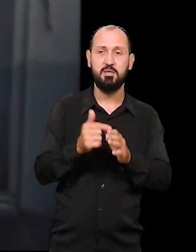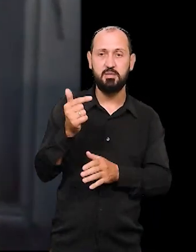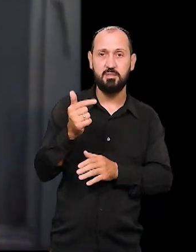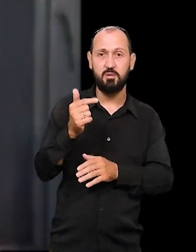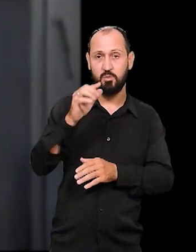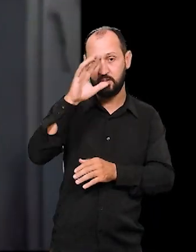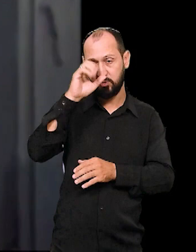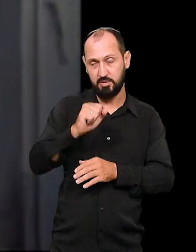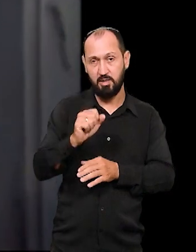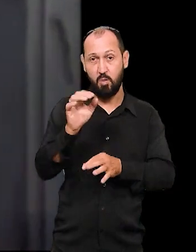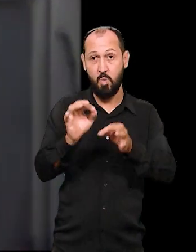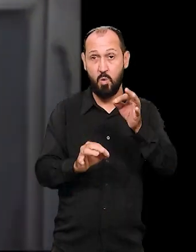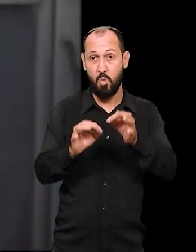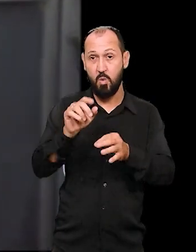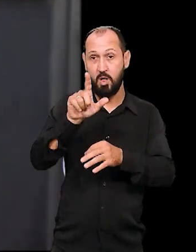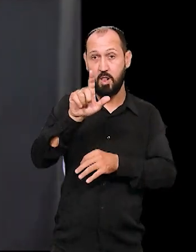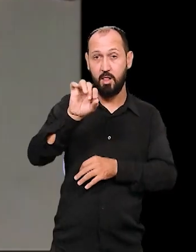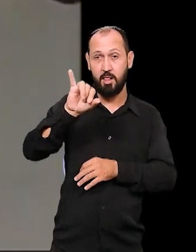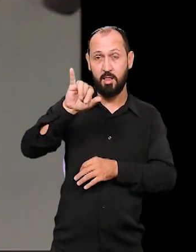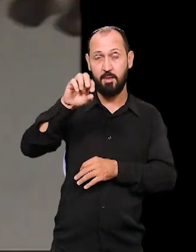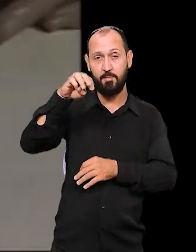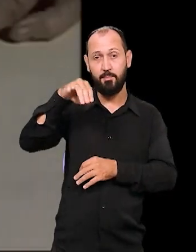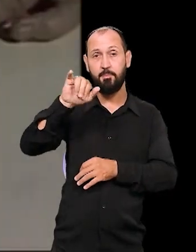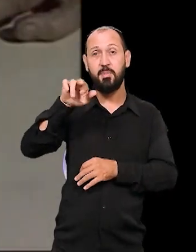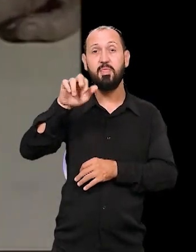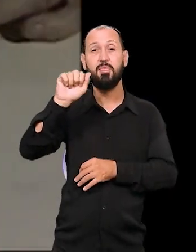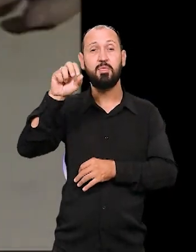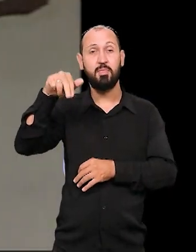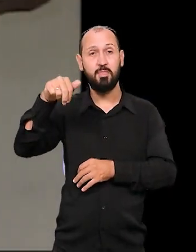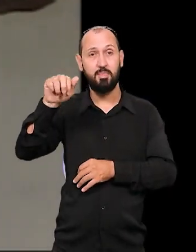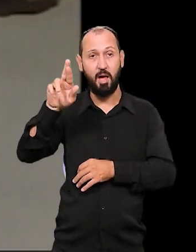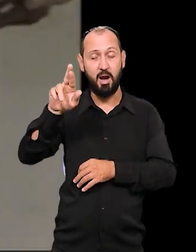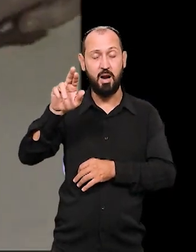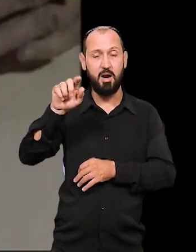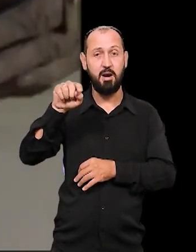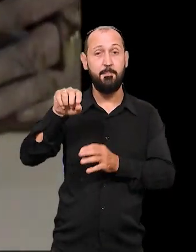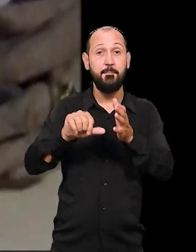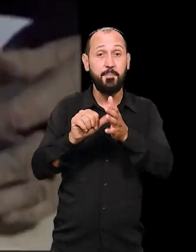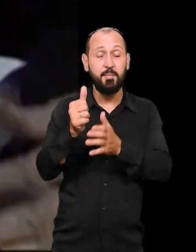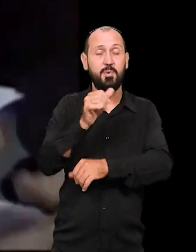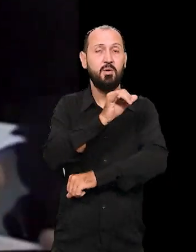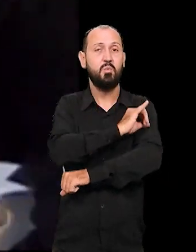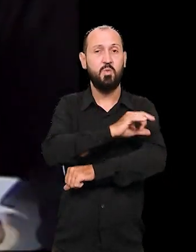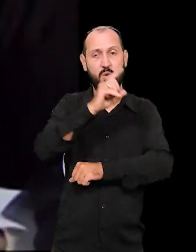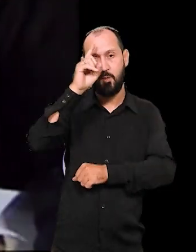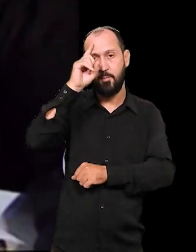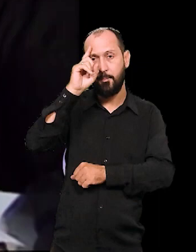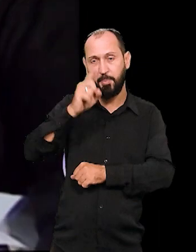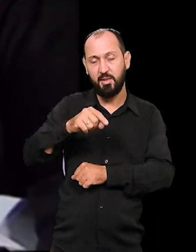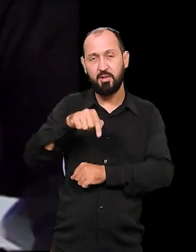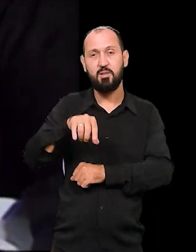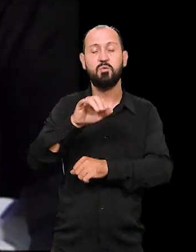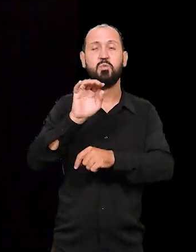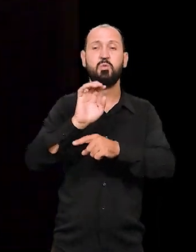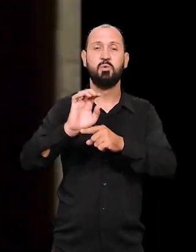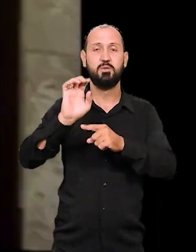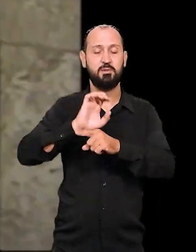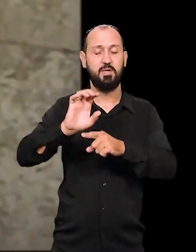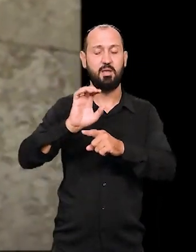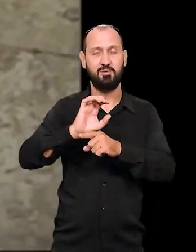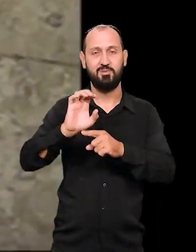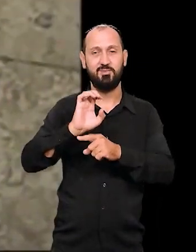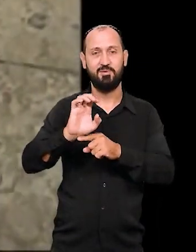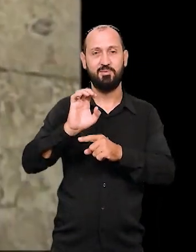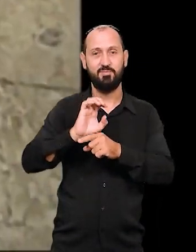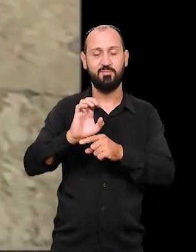segunda decisão liminar do Brasil, a primeira no Rio de Janeiro, obrigando o Estado do Rio de Janeiro